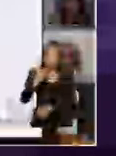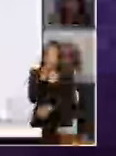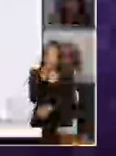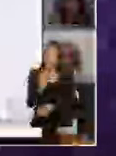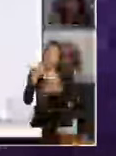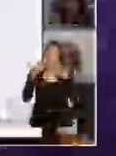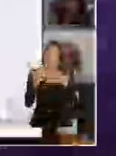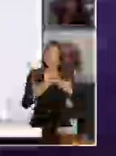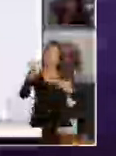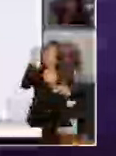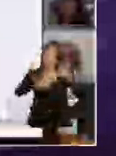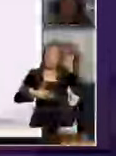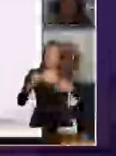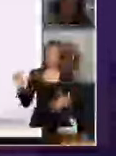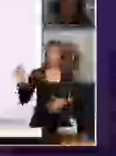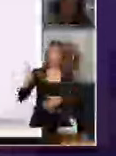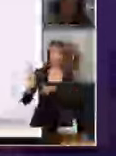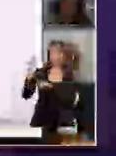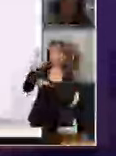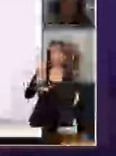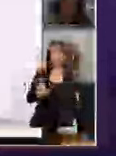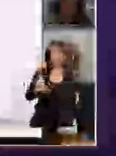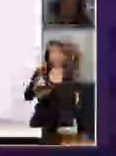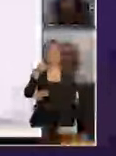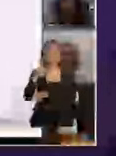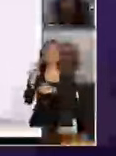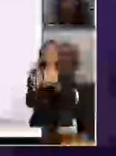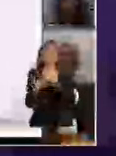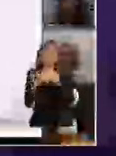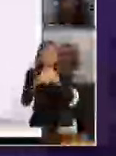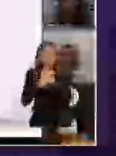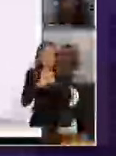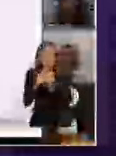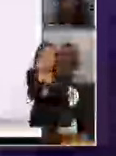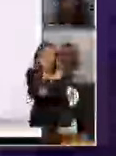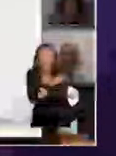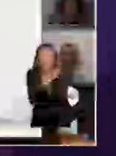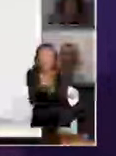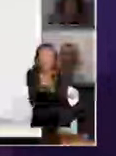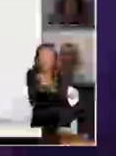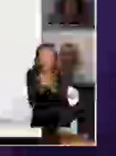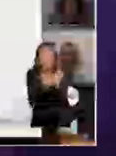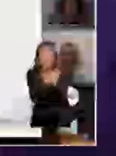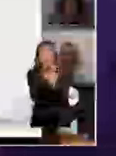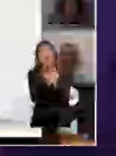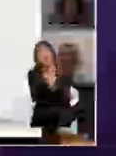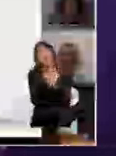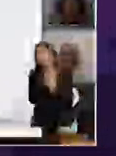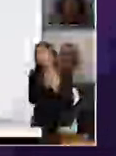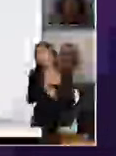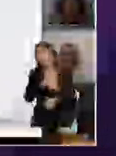da Sociedade Brasileira de Imunizações, em vacinas estudadas em anos, muitas vezes até décadas. E a gente entende